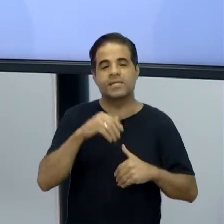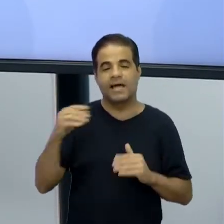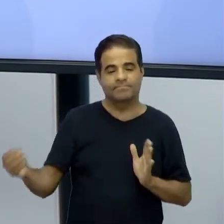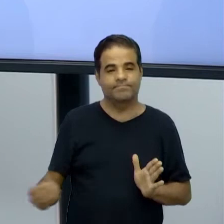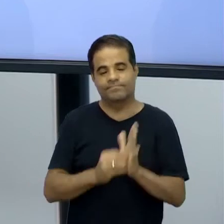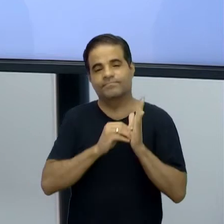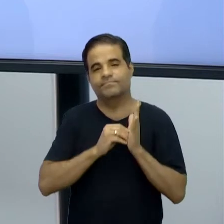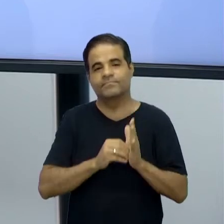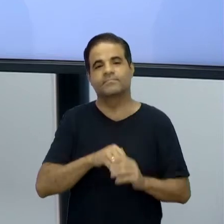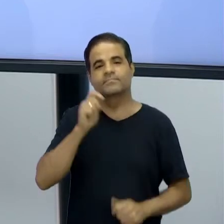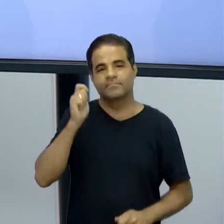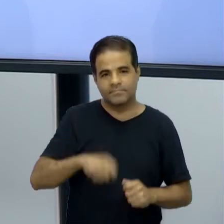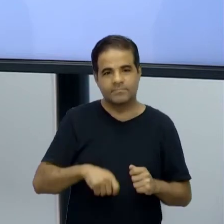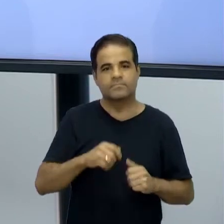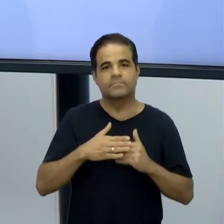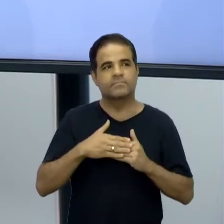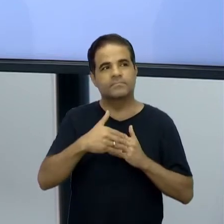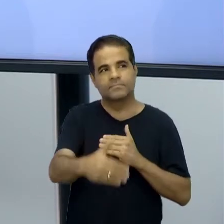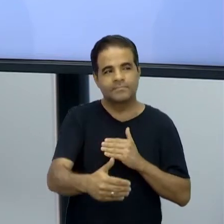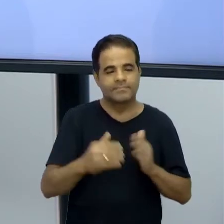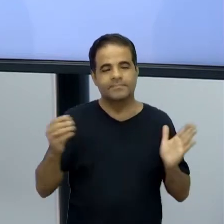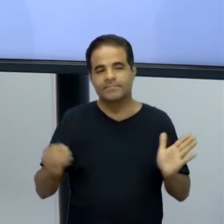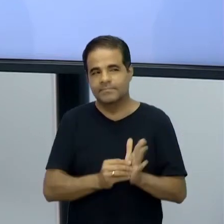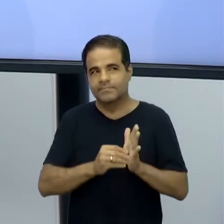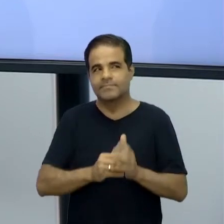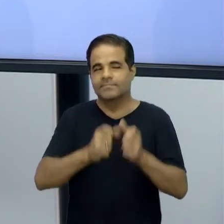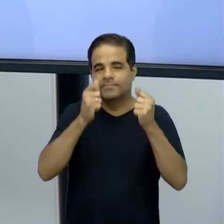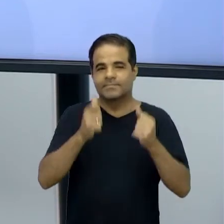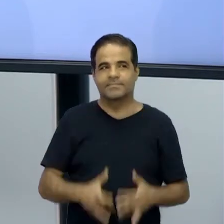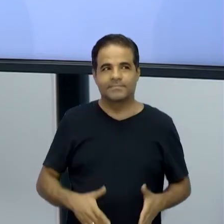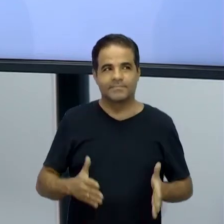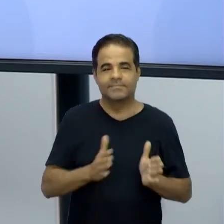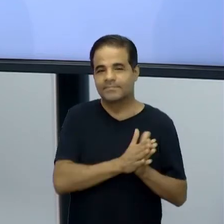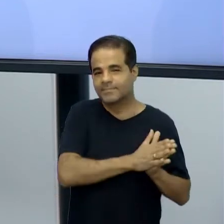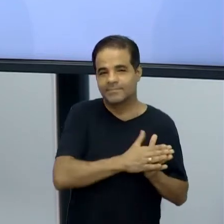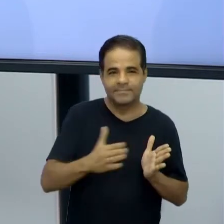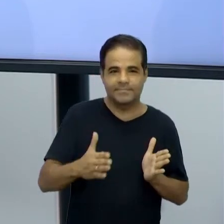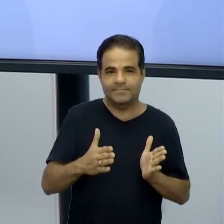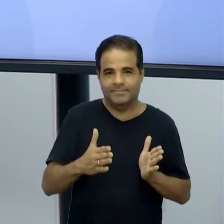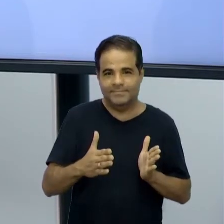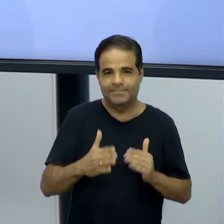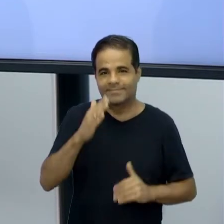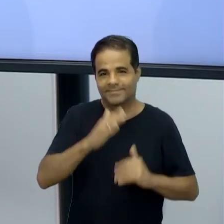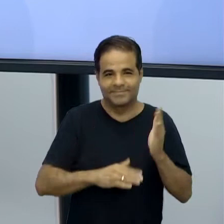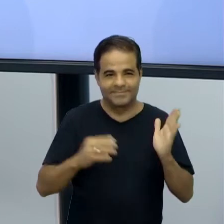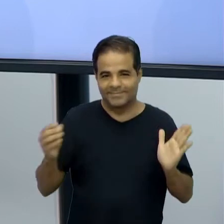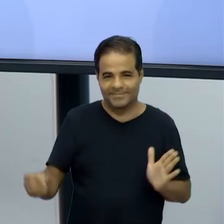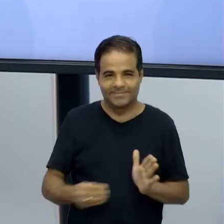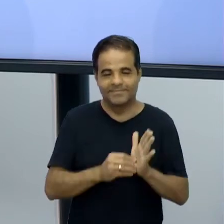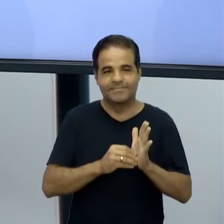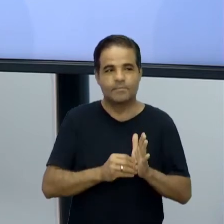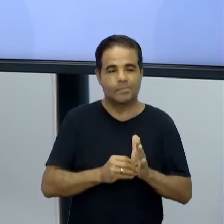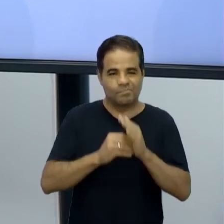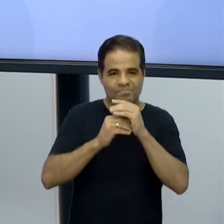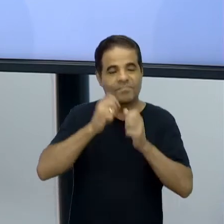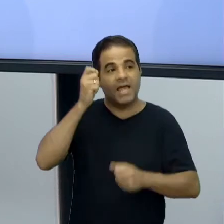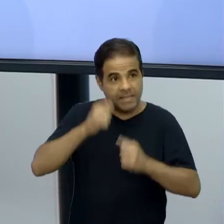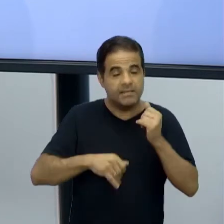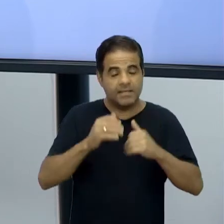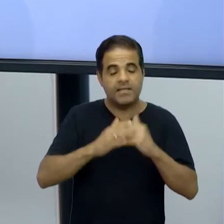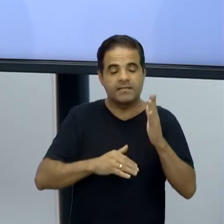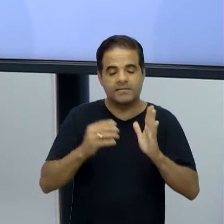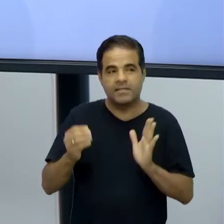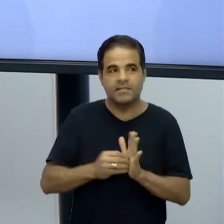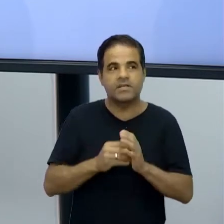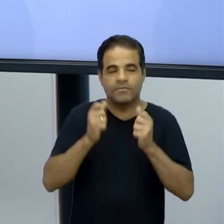ganhou outra. E aí depois veio os estudantes do Costa Manso para sistematizar essa atividade 3. E eles também jogaram comigo,